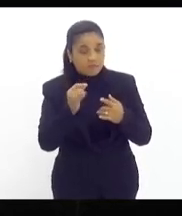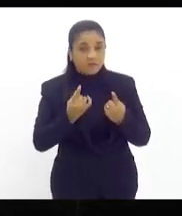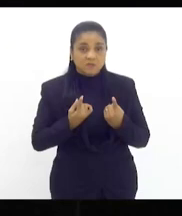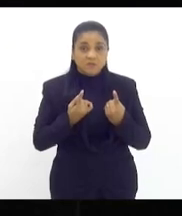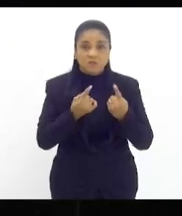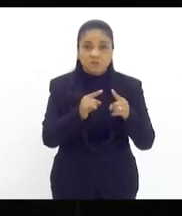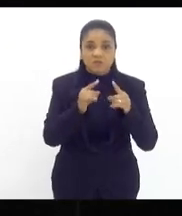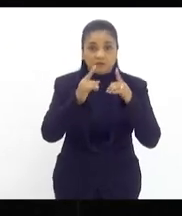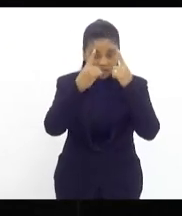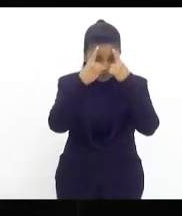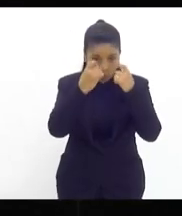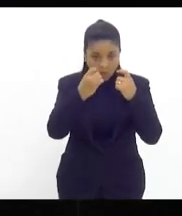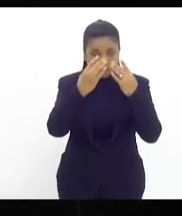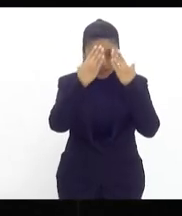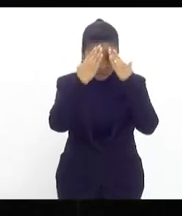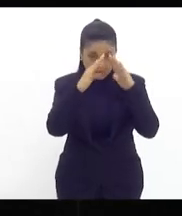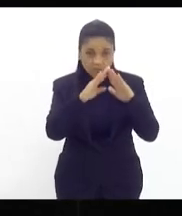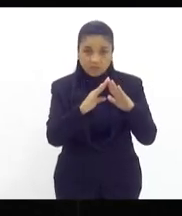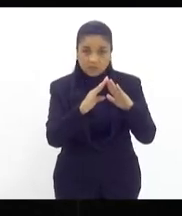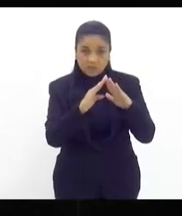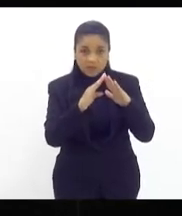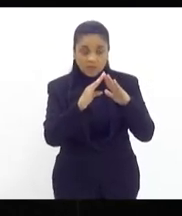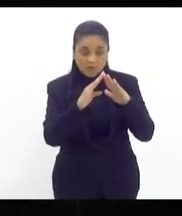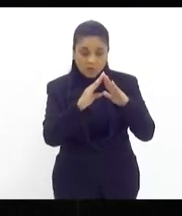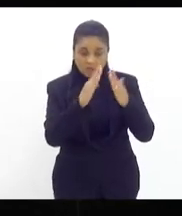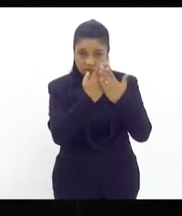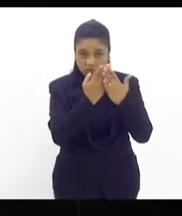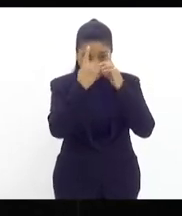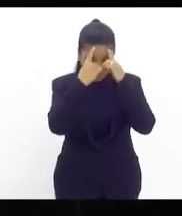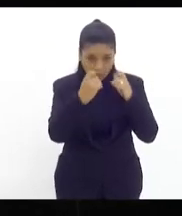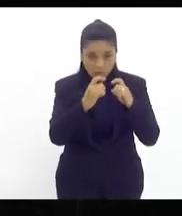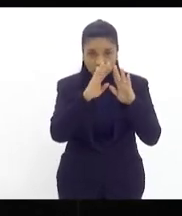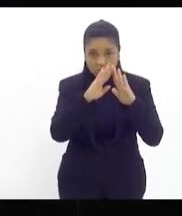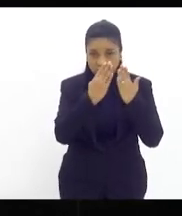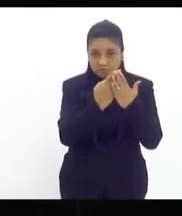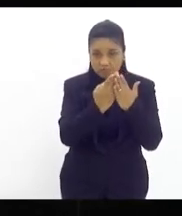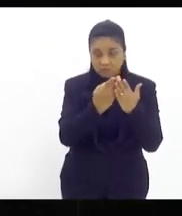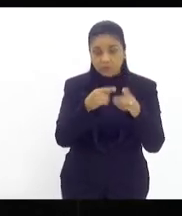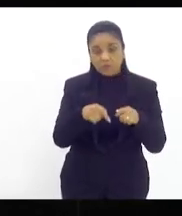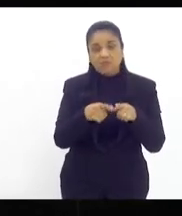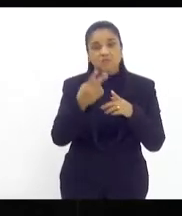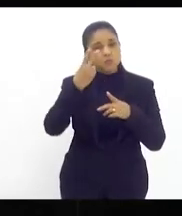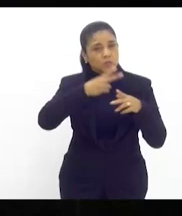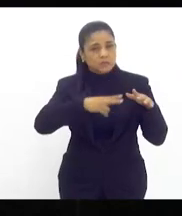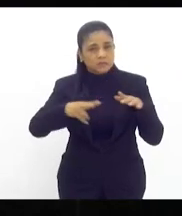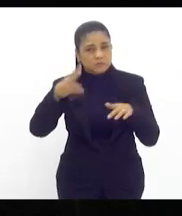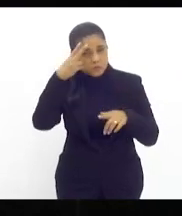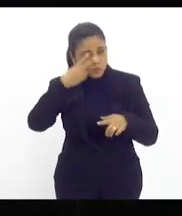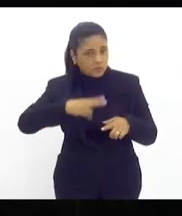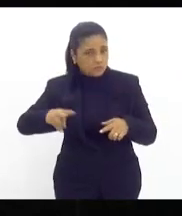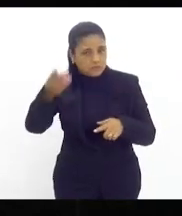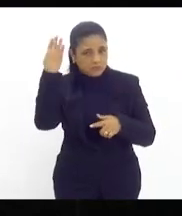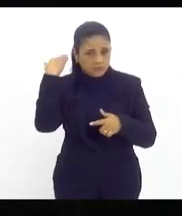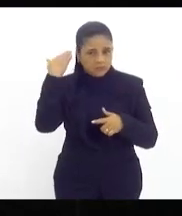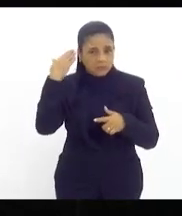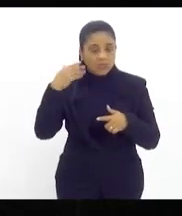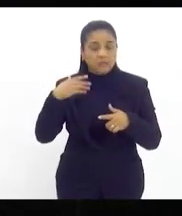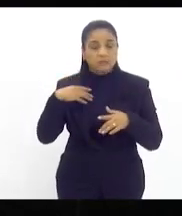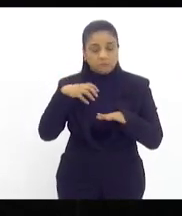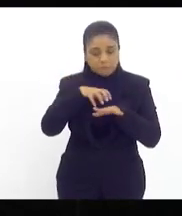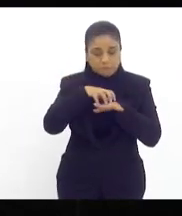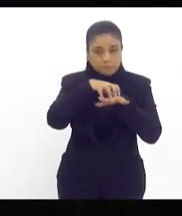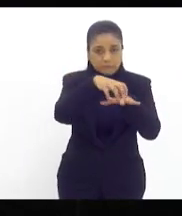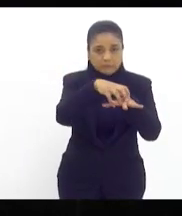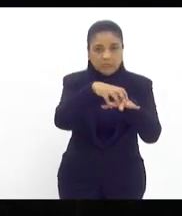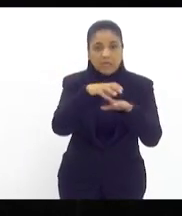que aconteceu no estado do Rio de Janeiro algumas semanas atrás onde um caveirão estava fazendo